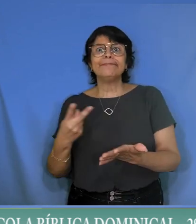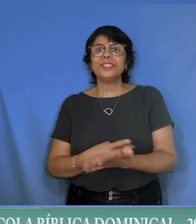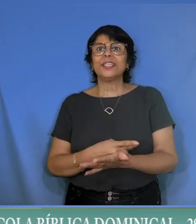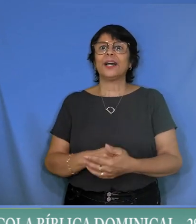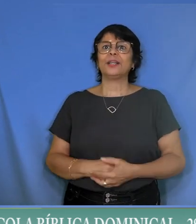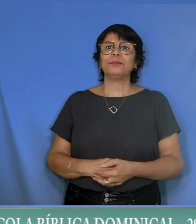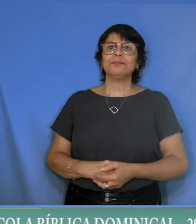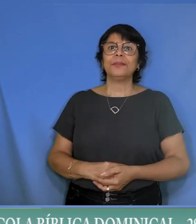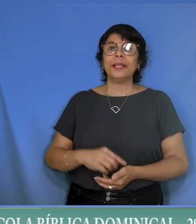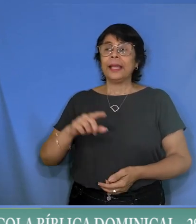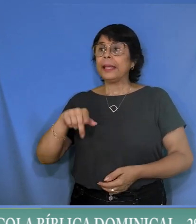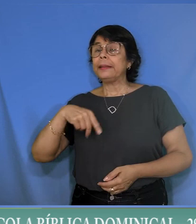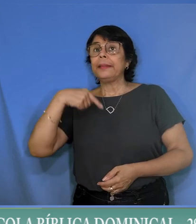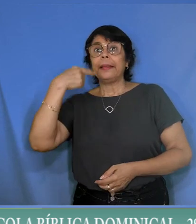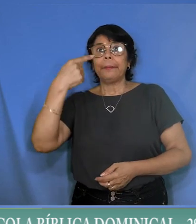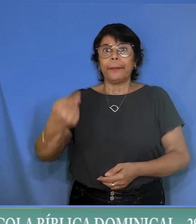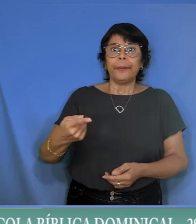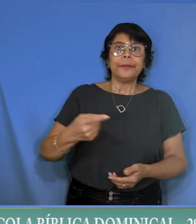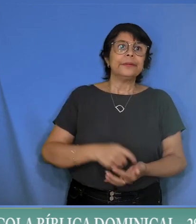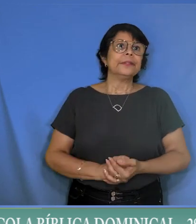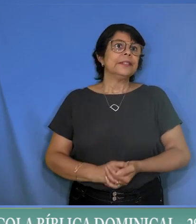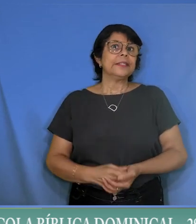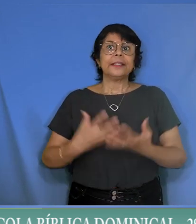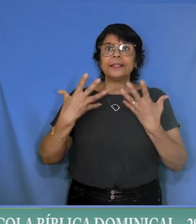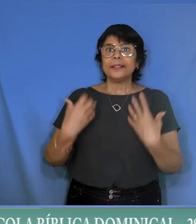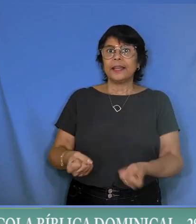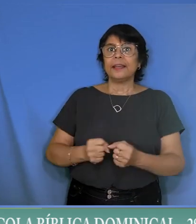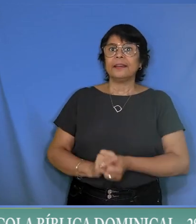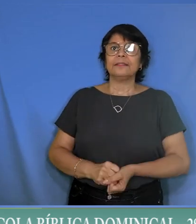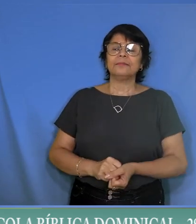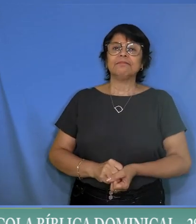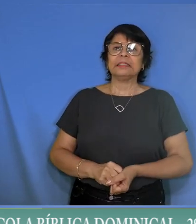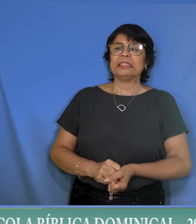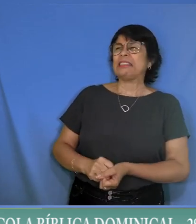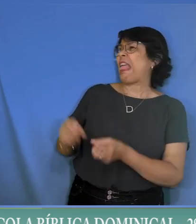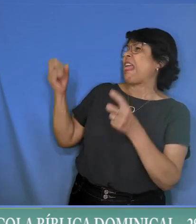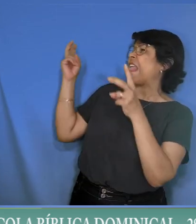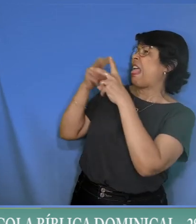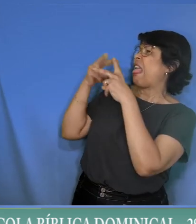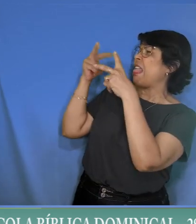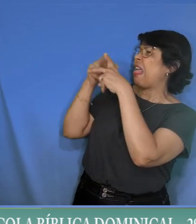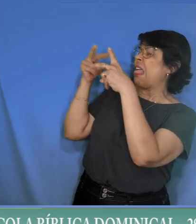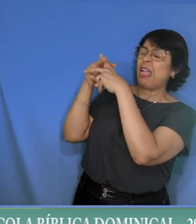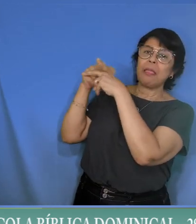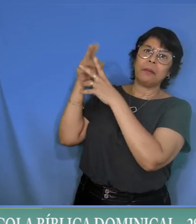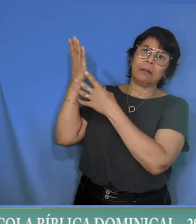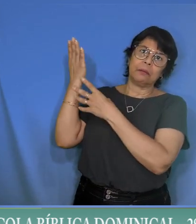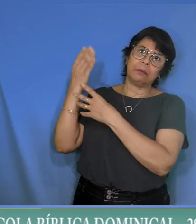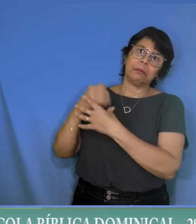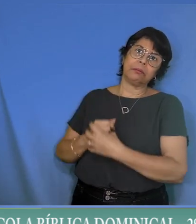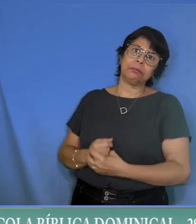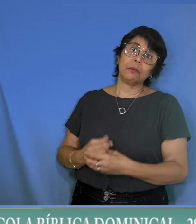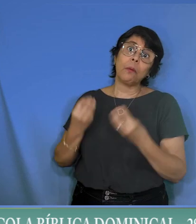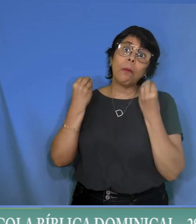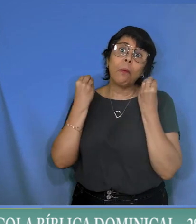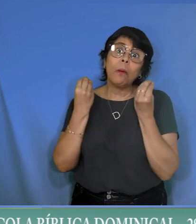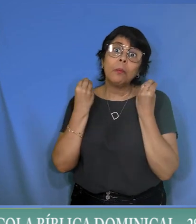italianos fazem, como os italianos falam porcaria e os americanos de goddamn, sabe,